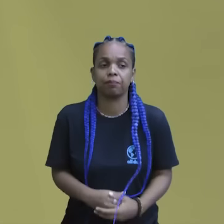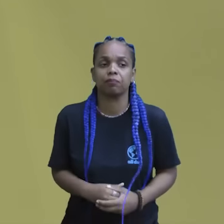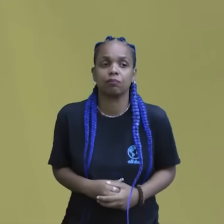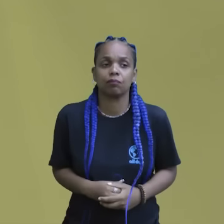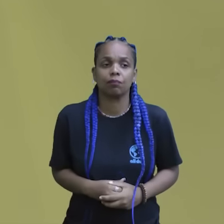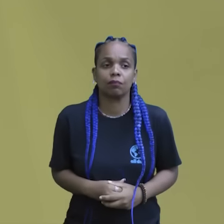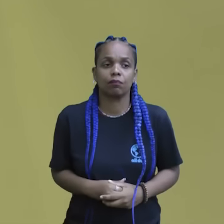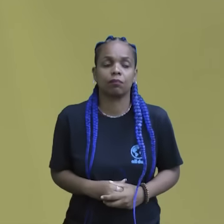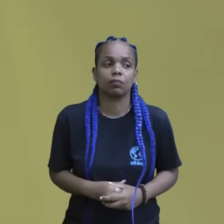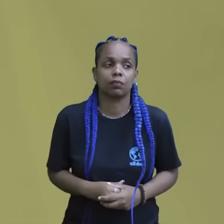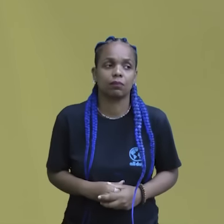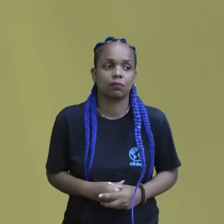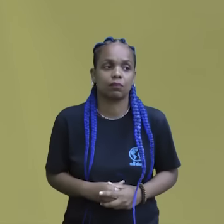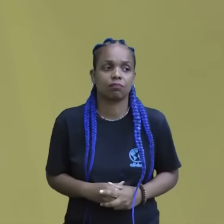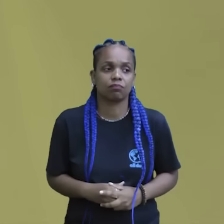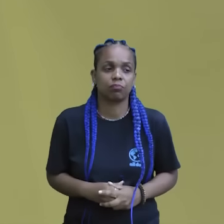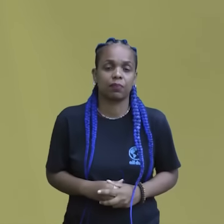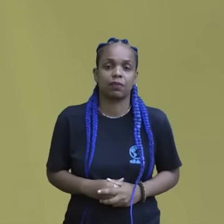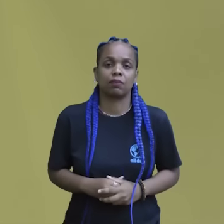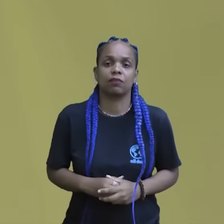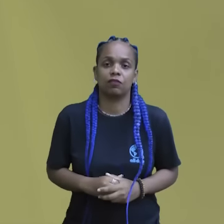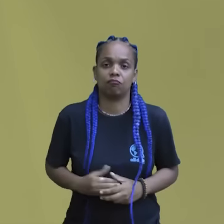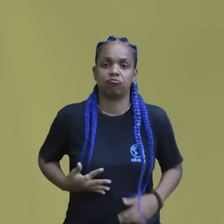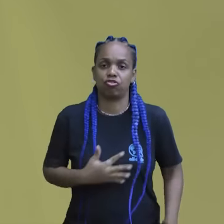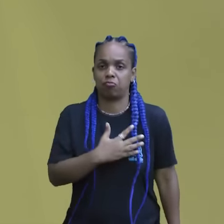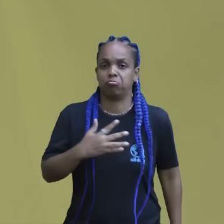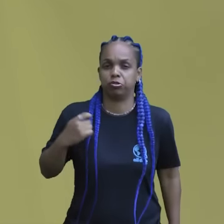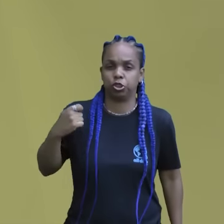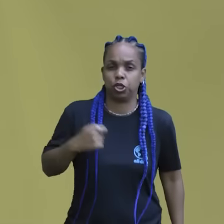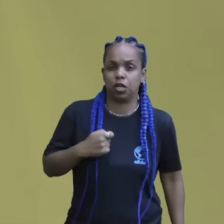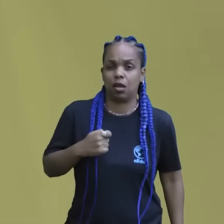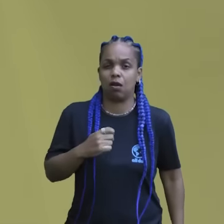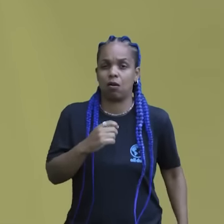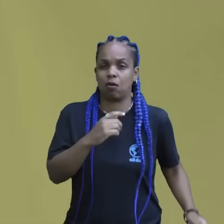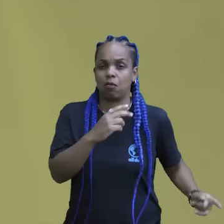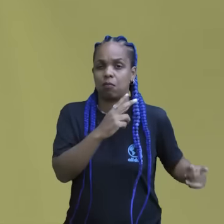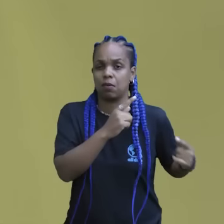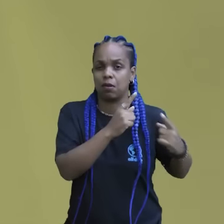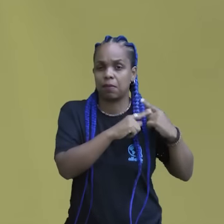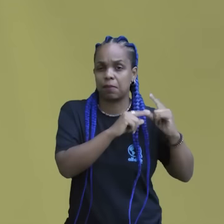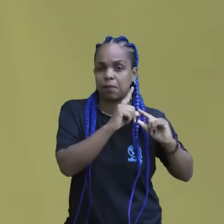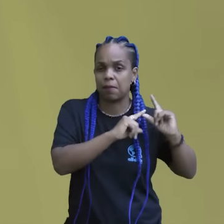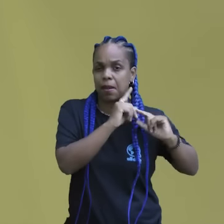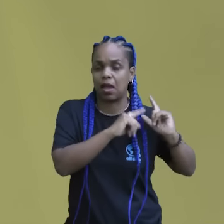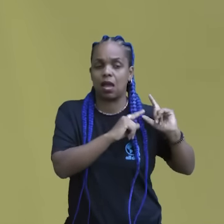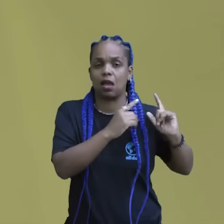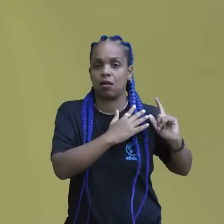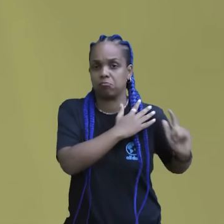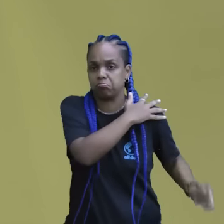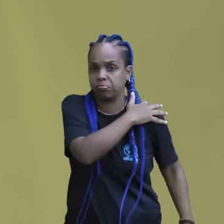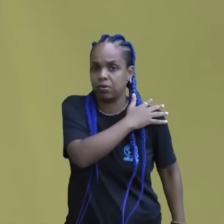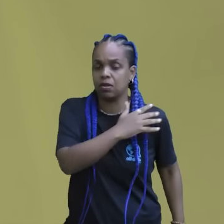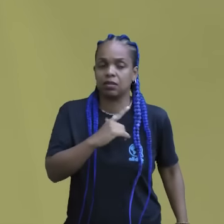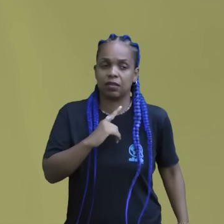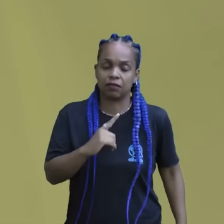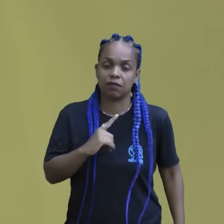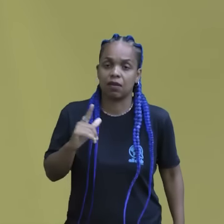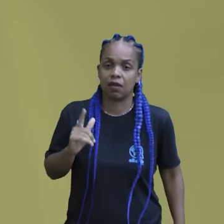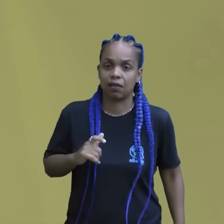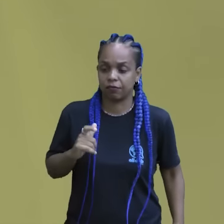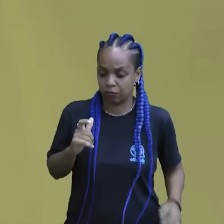pobre. É um subúrbio de gente pobre. E o bonde que lá leva atravessa umas ruas de largura